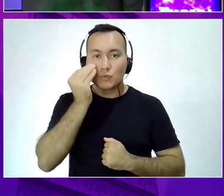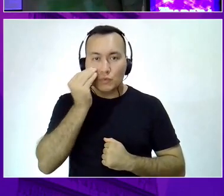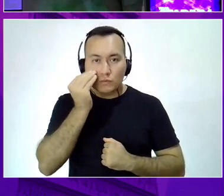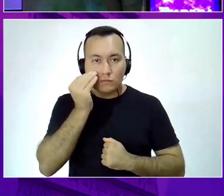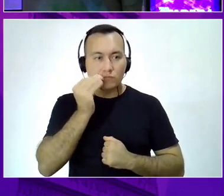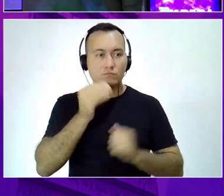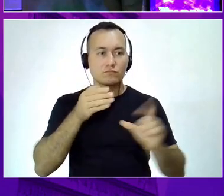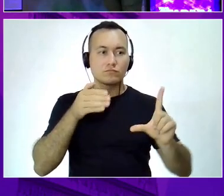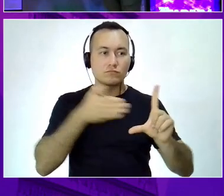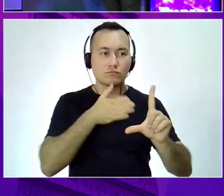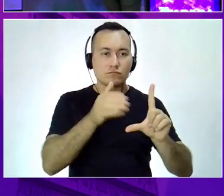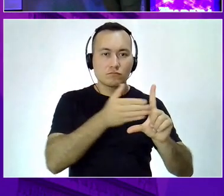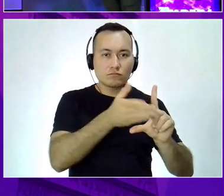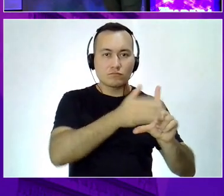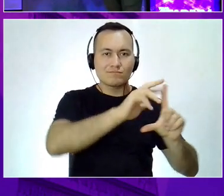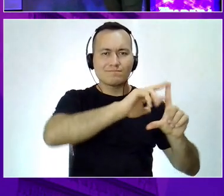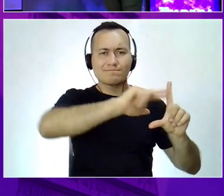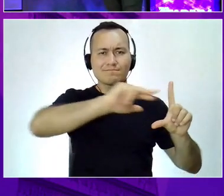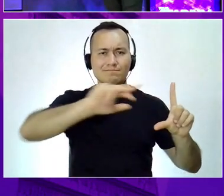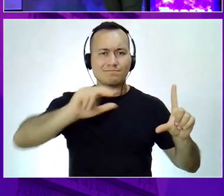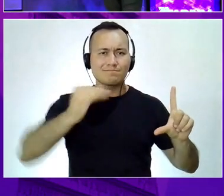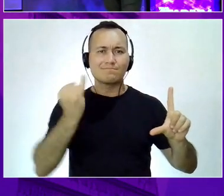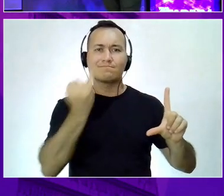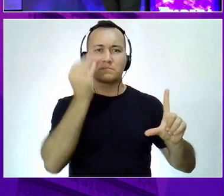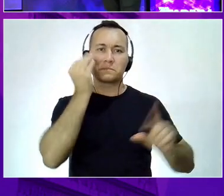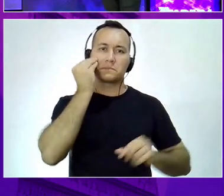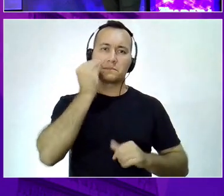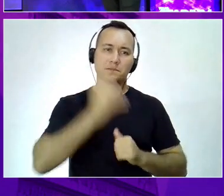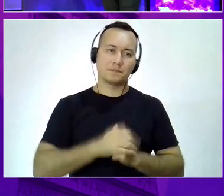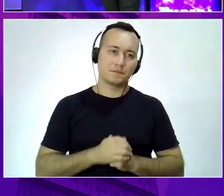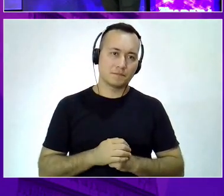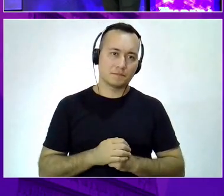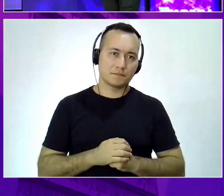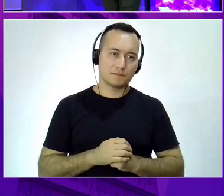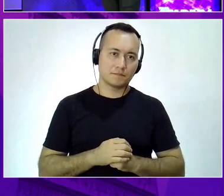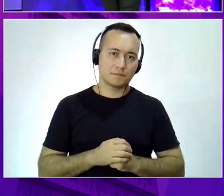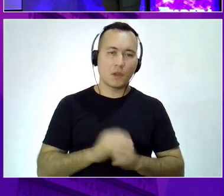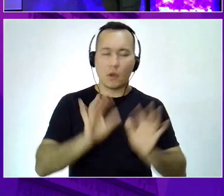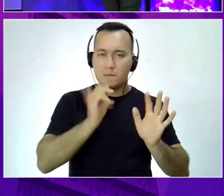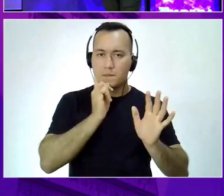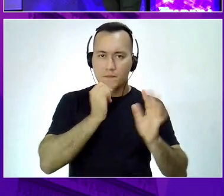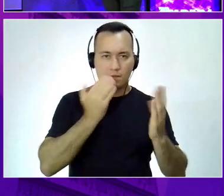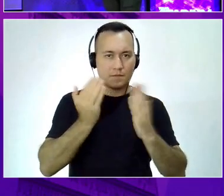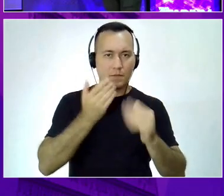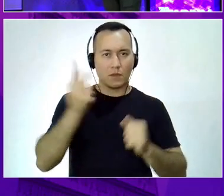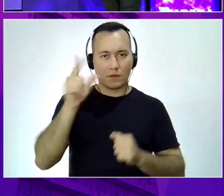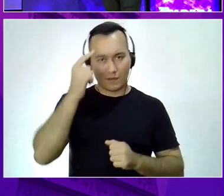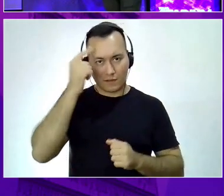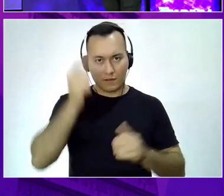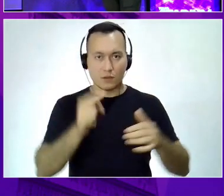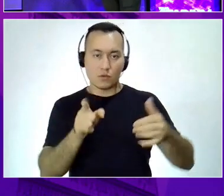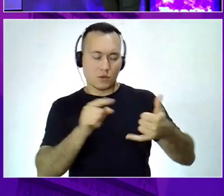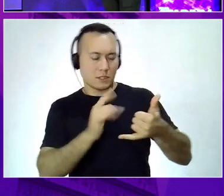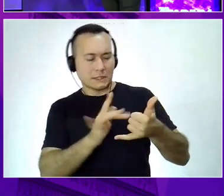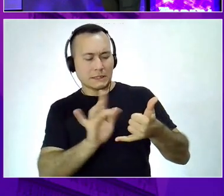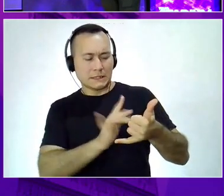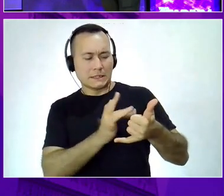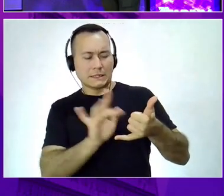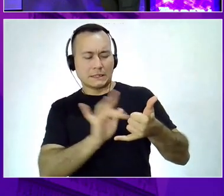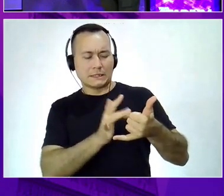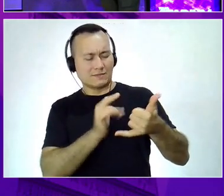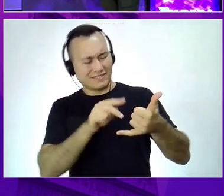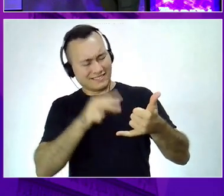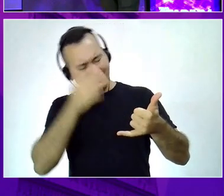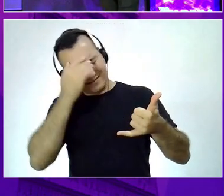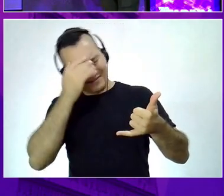sua aplicação no sol. Quem aqui nunca precisou olhar o celular no sol e percebeu que, meu Deus, estou cego, não enxergo mais meu